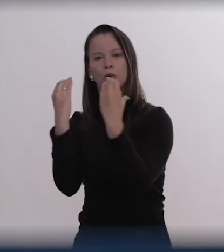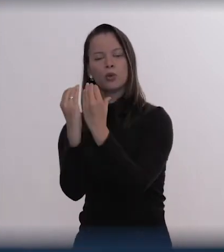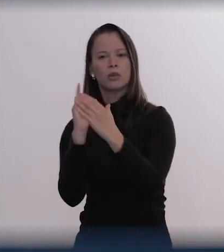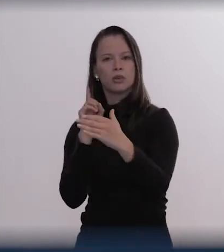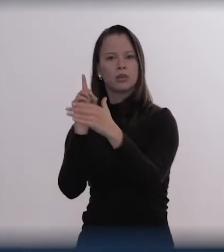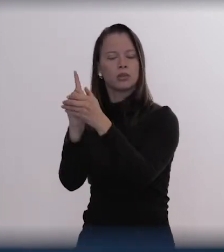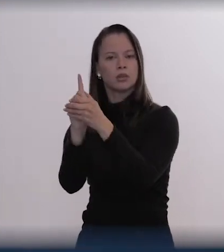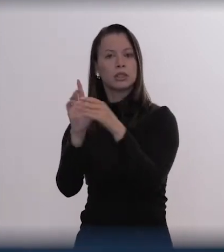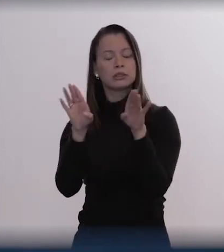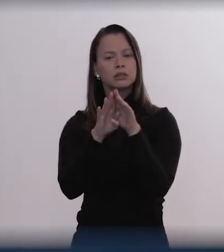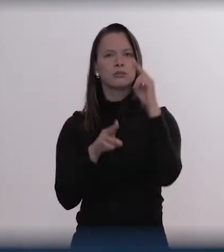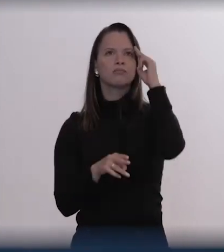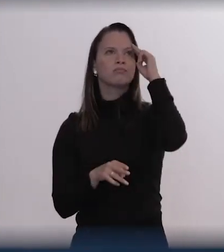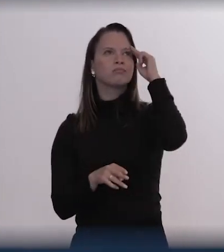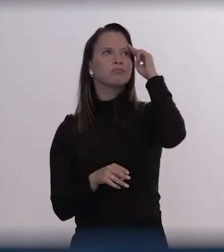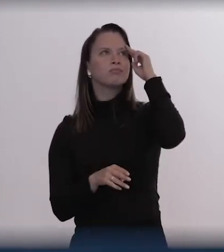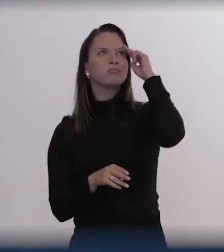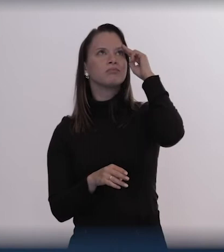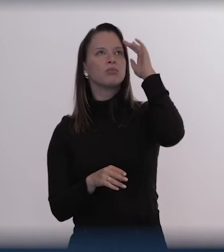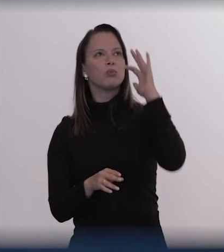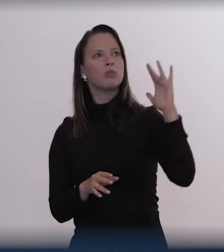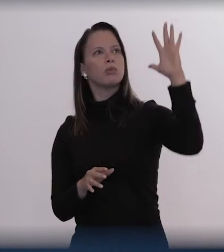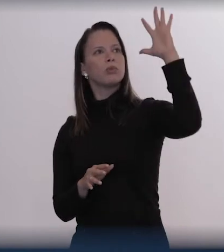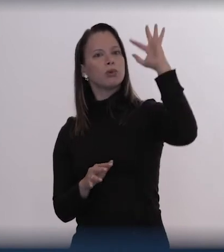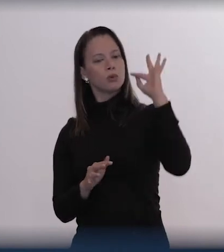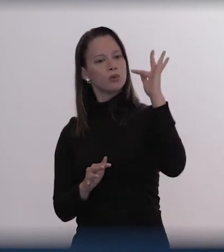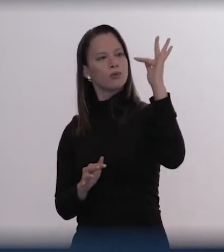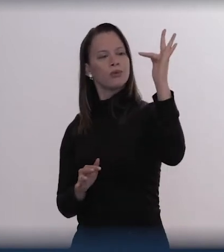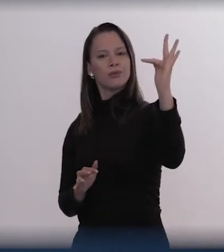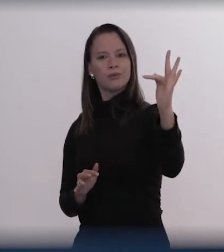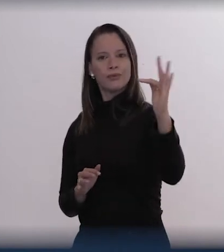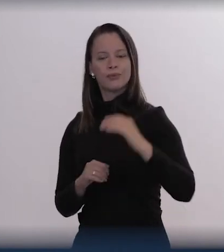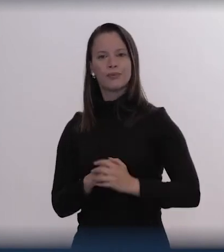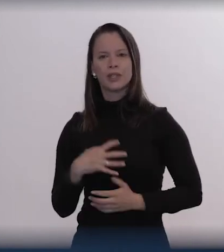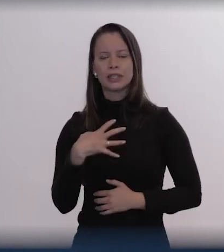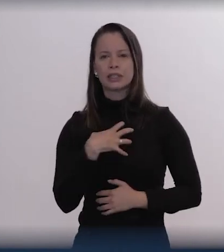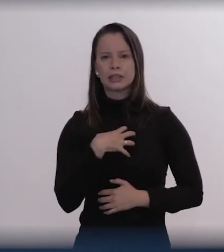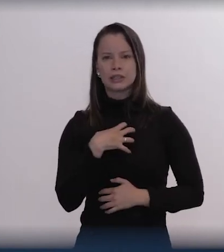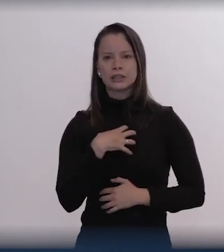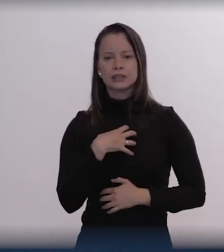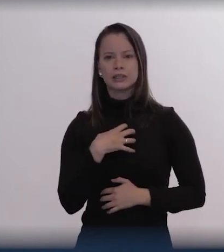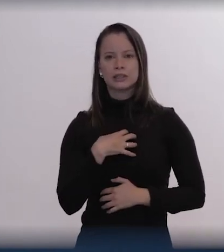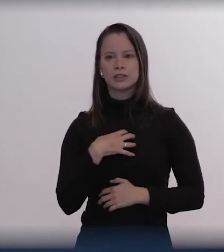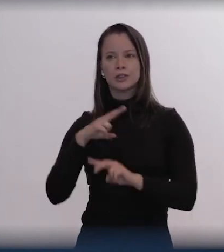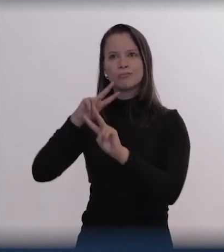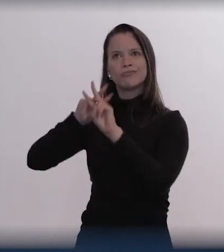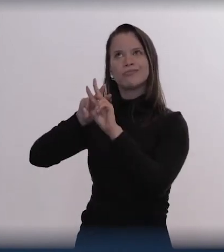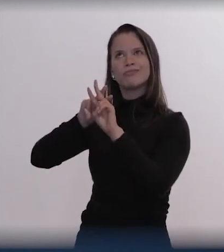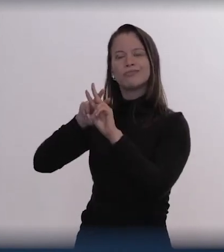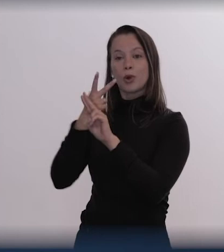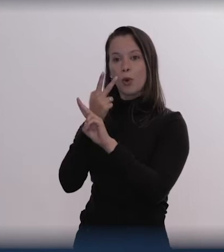e sonhar com o futuro. E acho que a sensação de estar preso numa